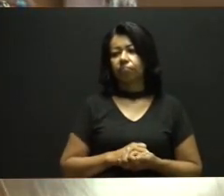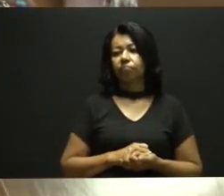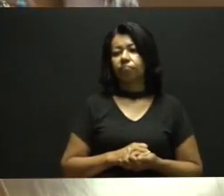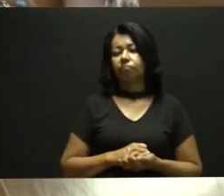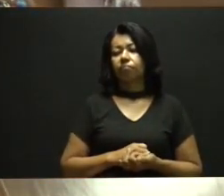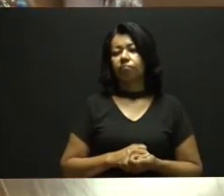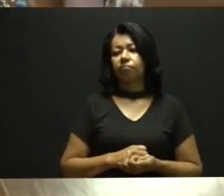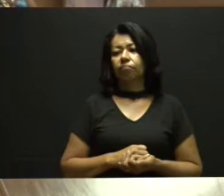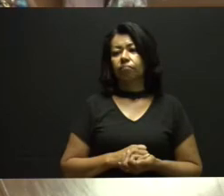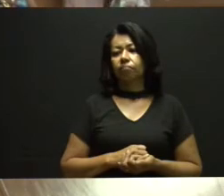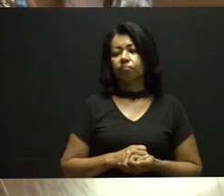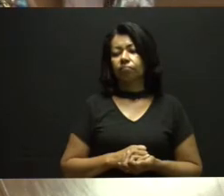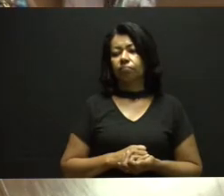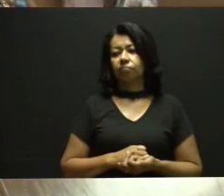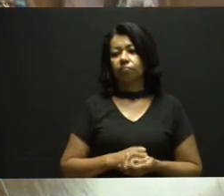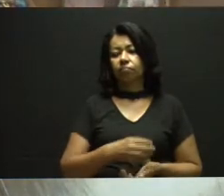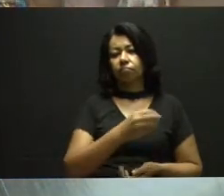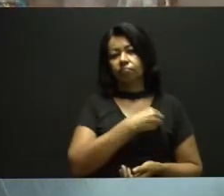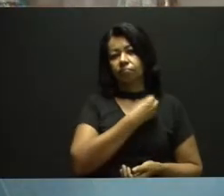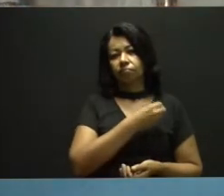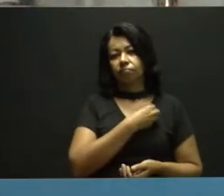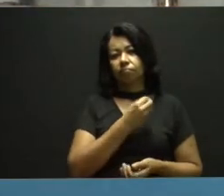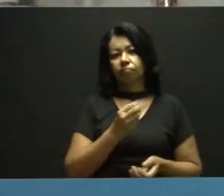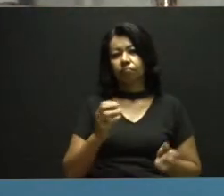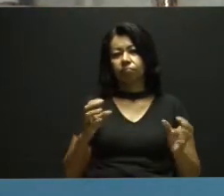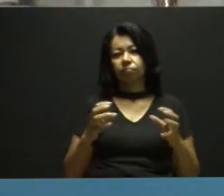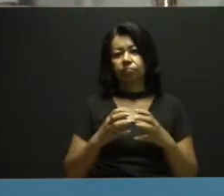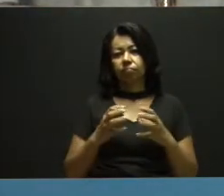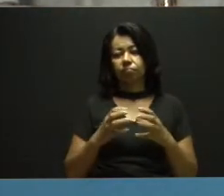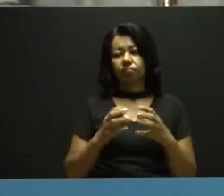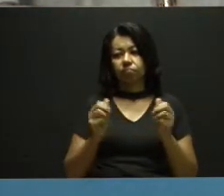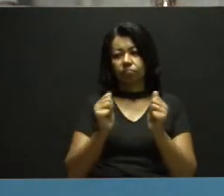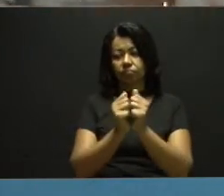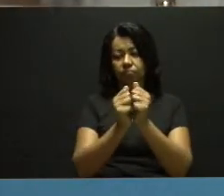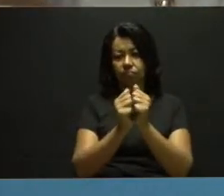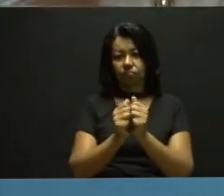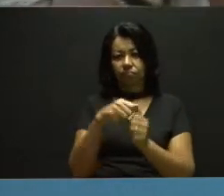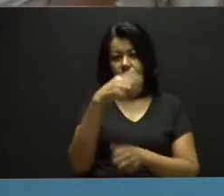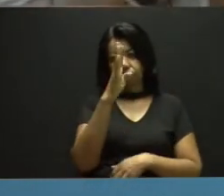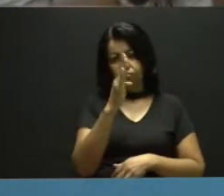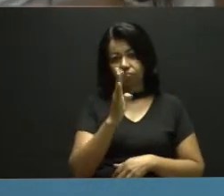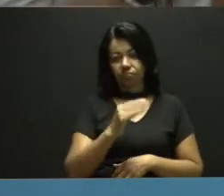essa miscigenação do brasil gente obrigado tamo junto